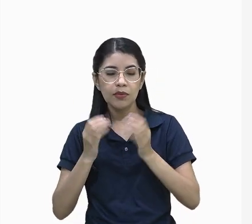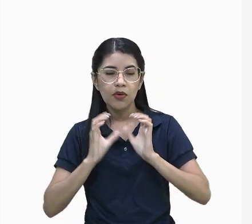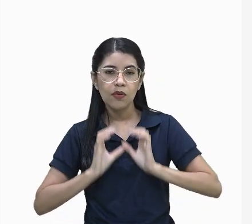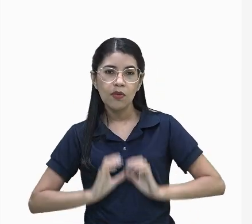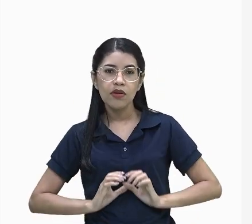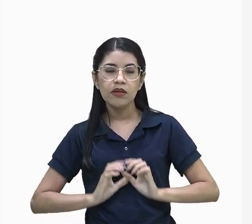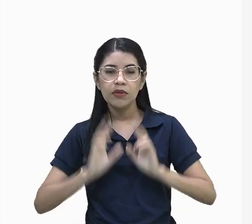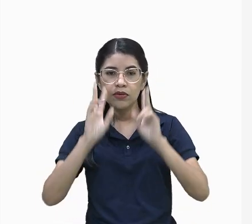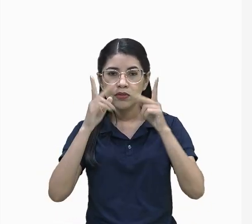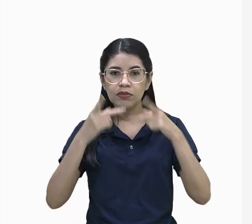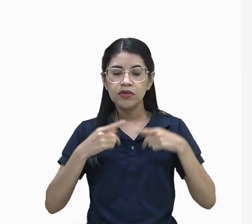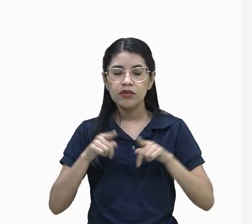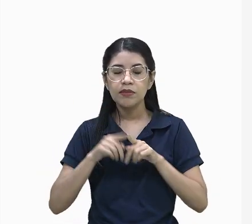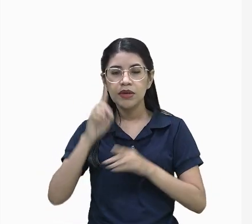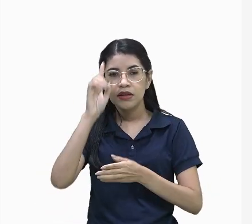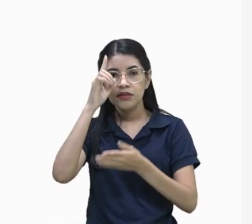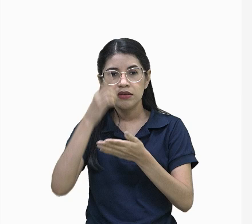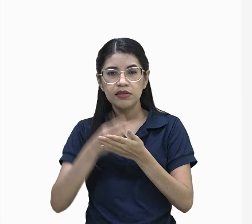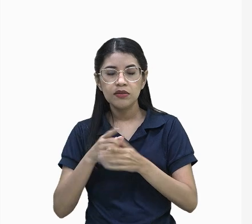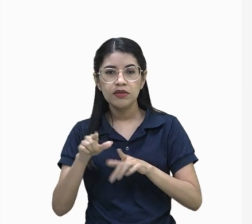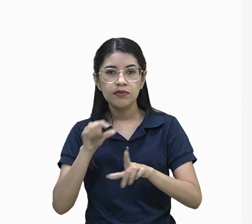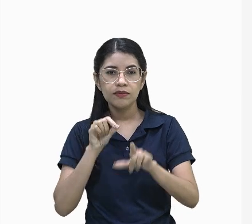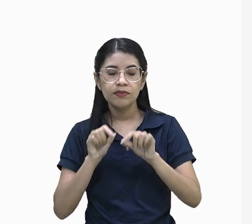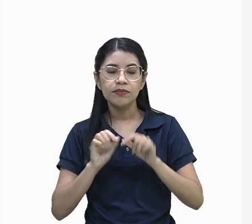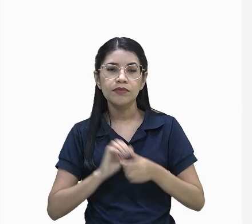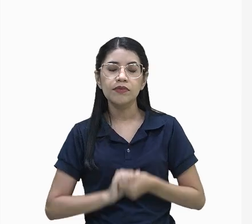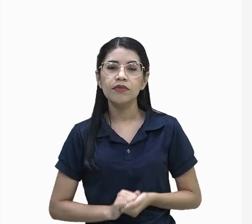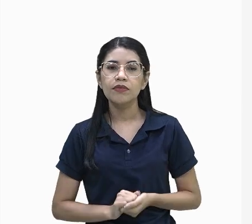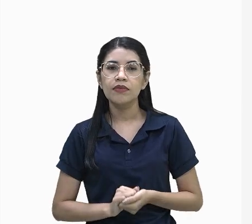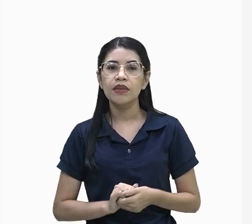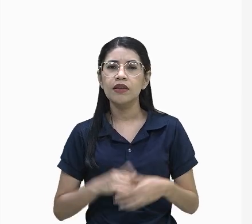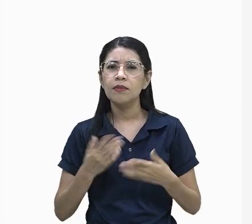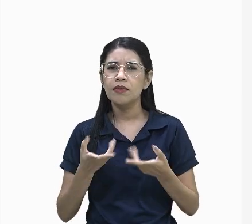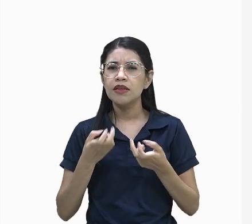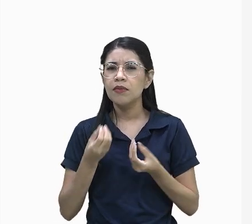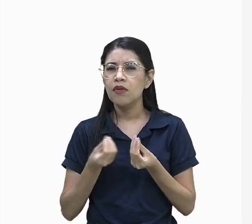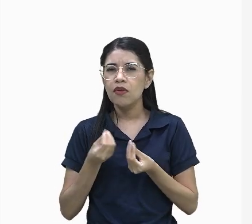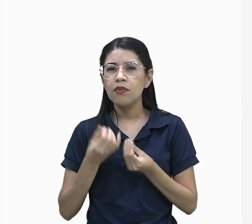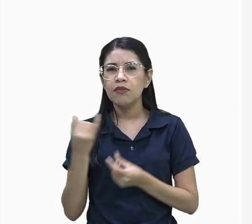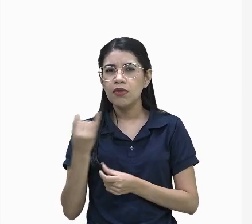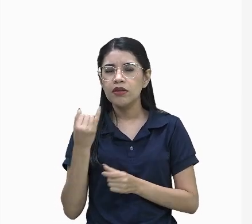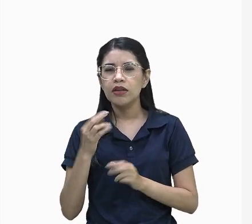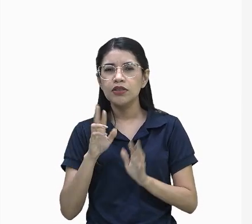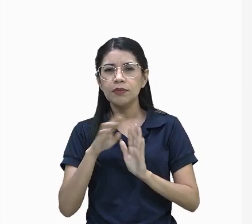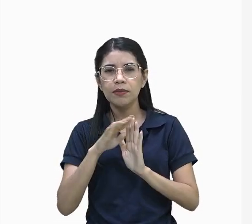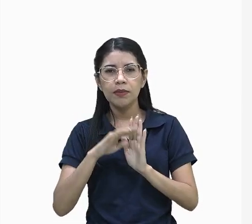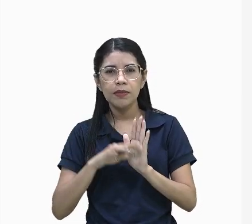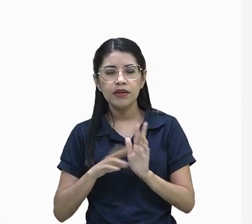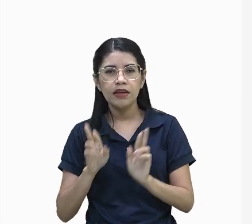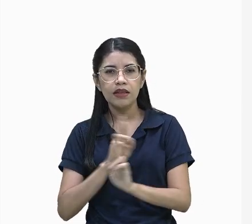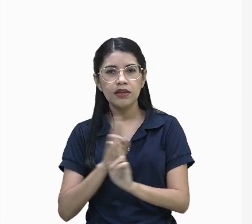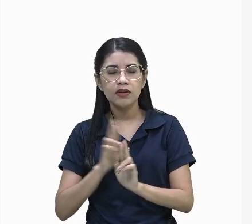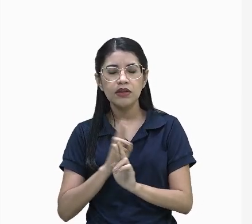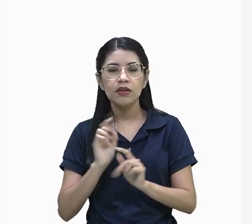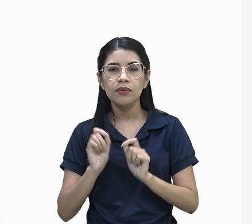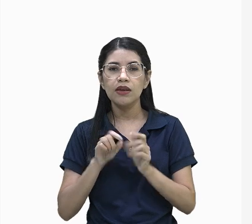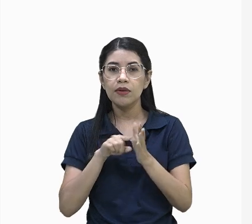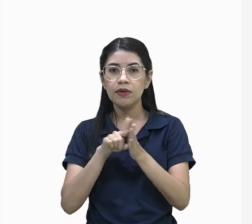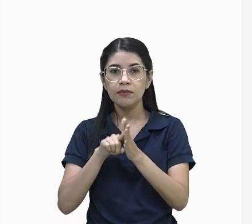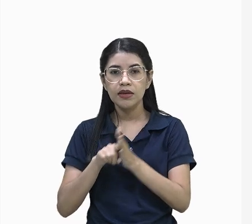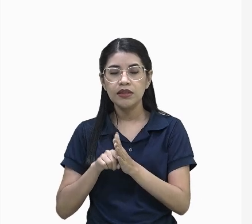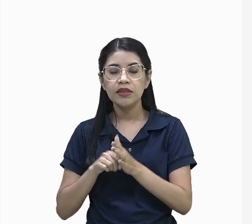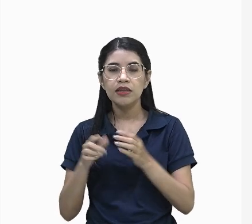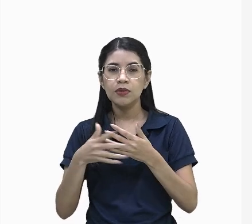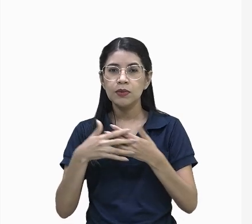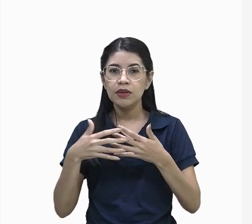da tomada de decisão. Então, olha só quanta coisa importante está associada no estudo avançado do